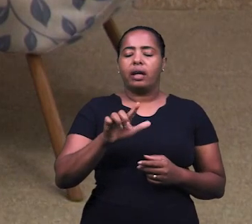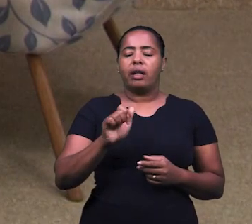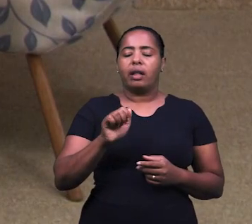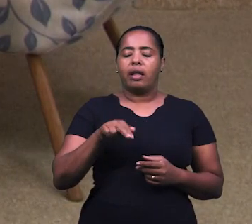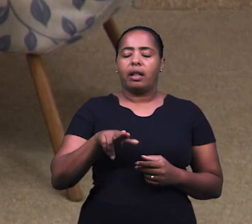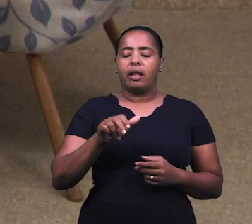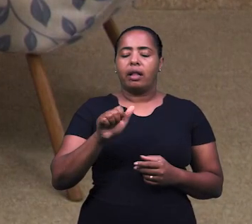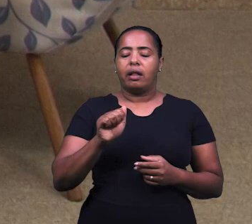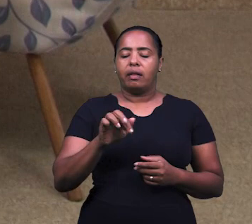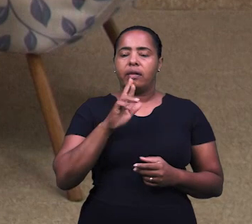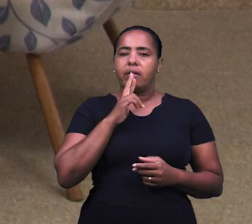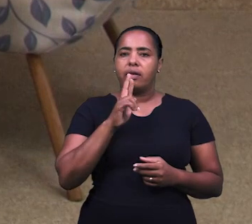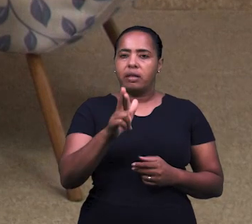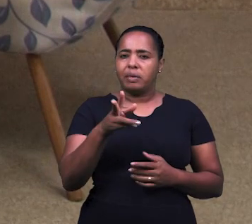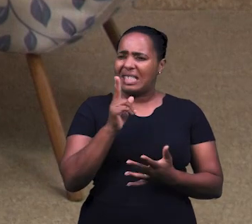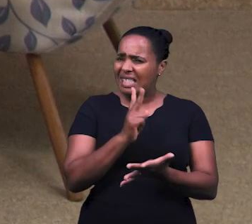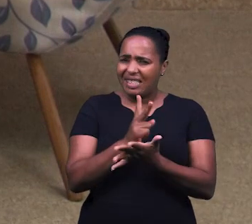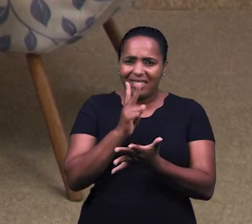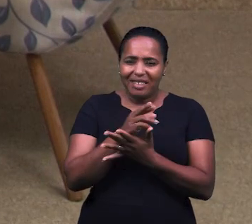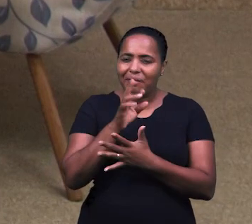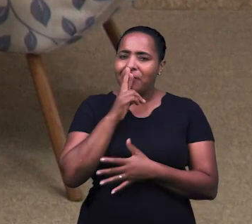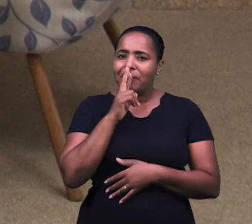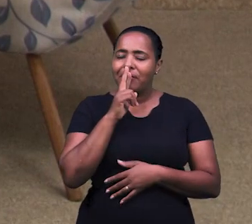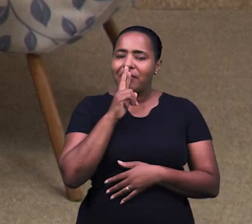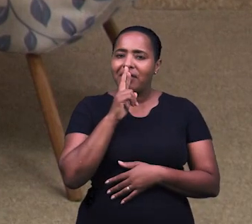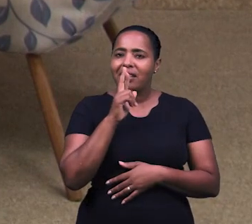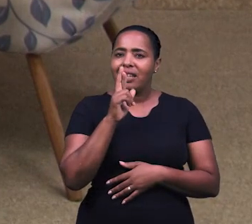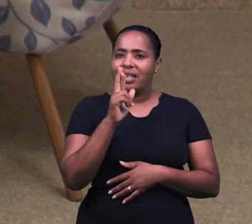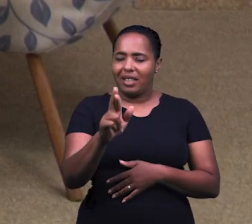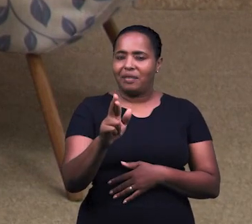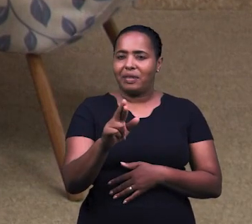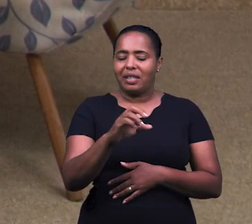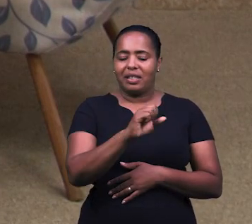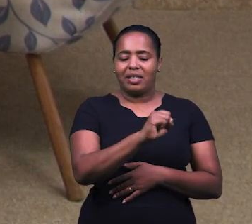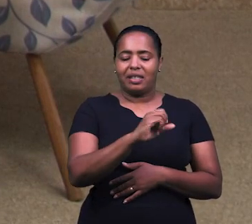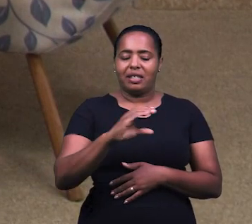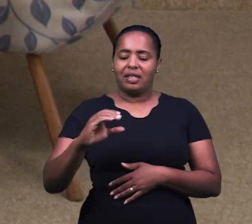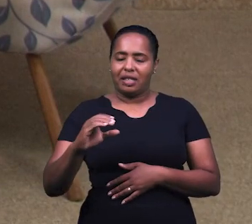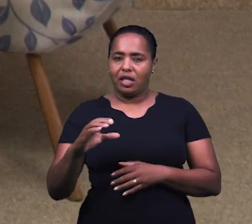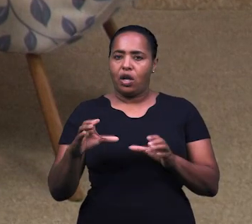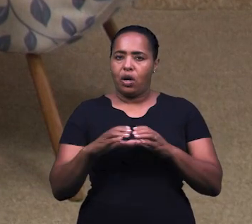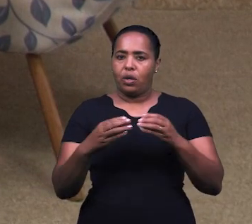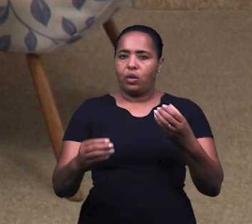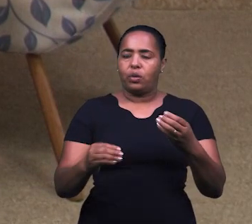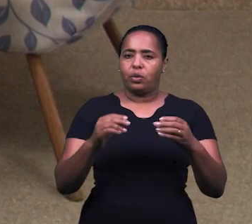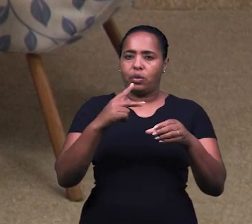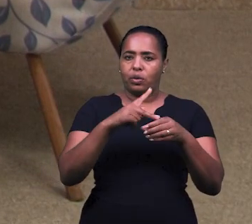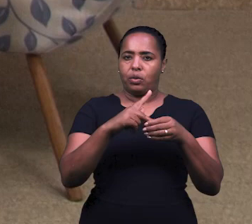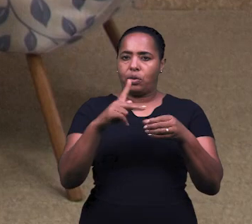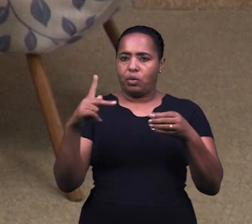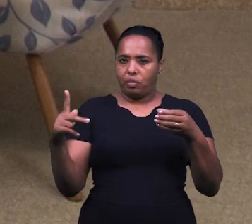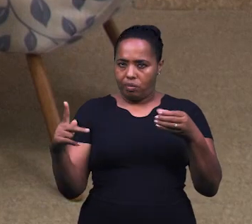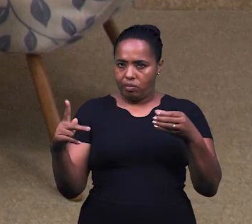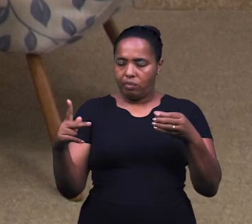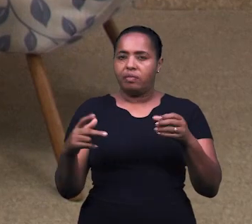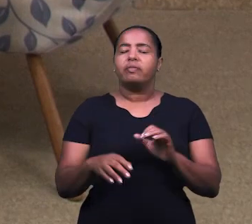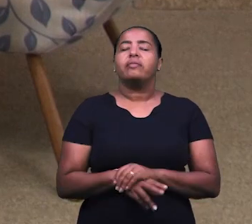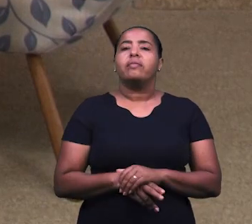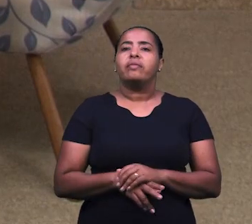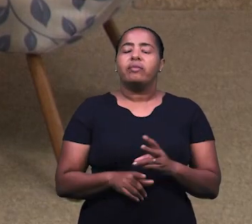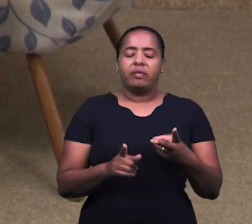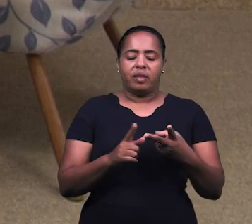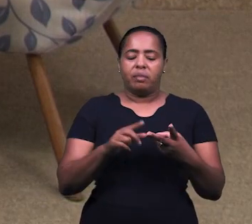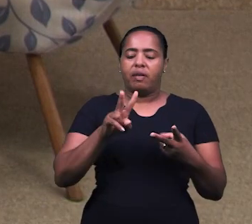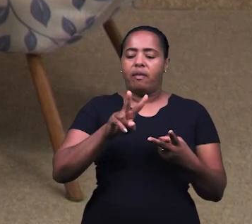muito ativa nas suas participações conosco aqui. Ela é de São José, Santa Catarina, também do Grupo Semente Preciosa. E a